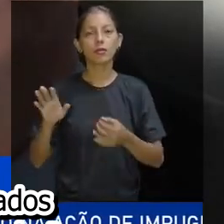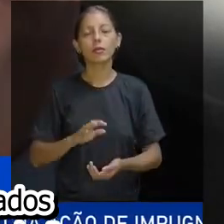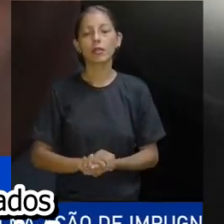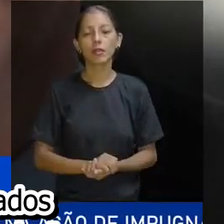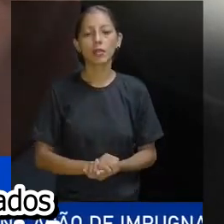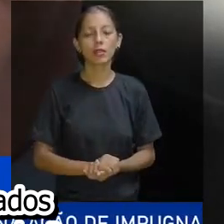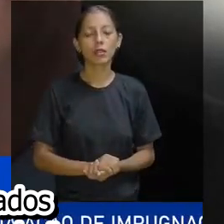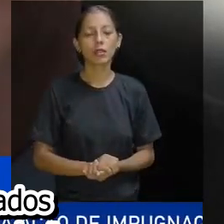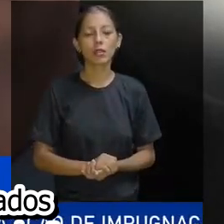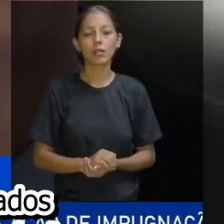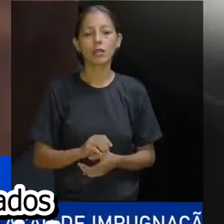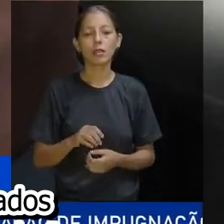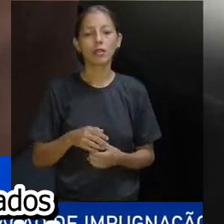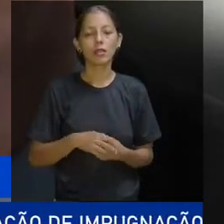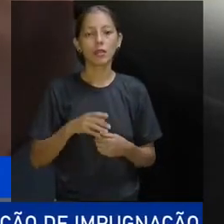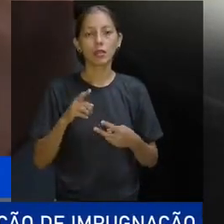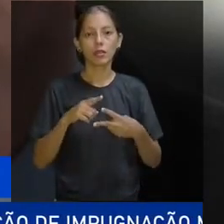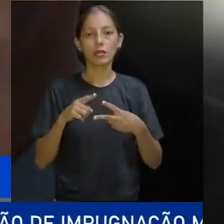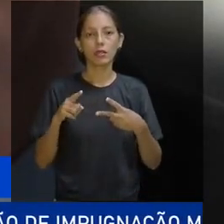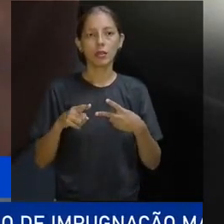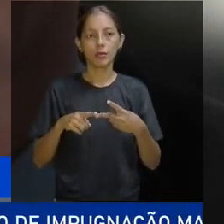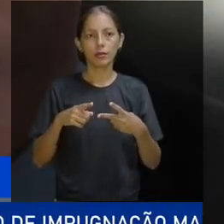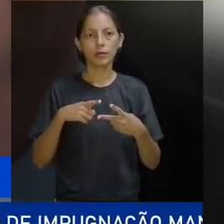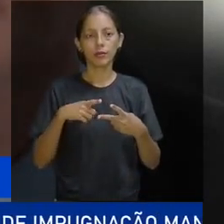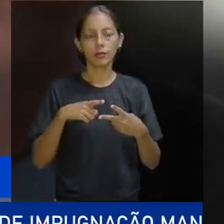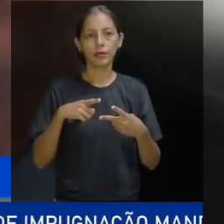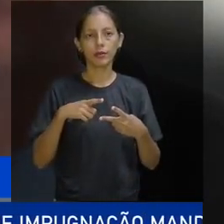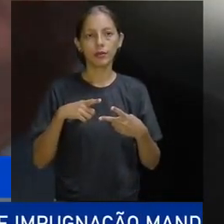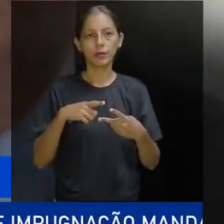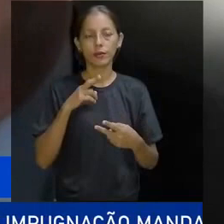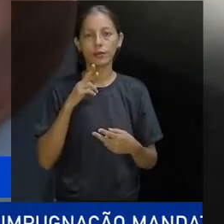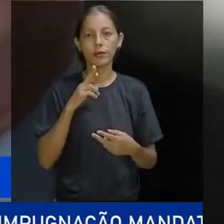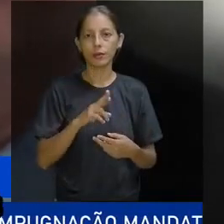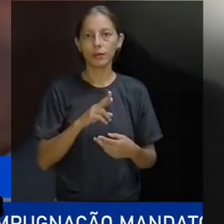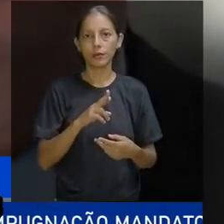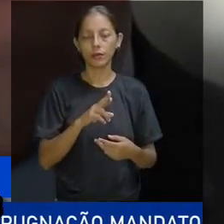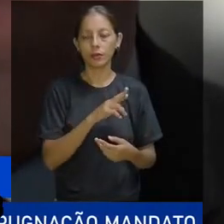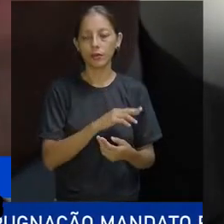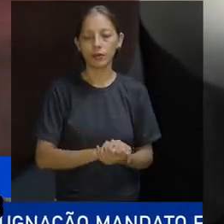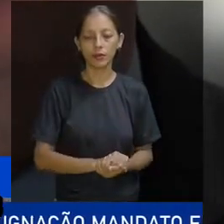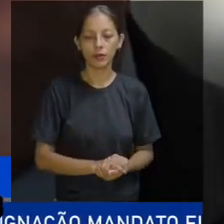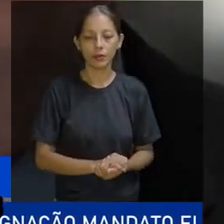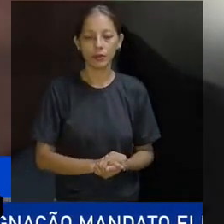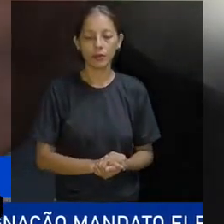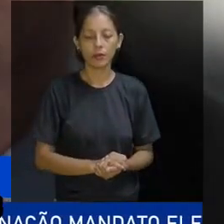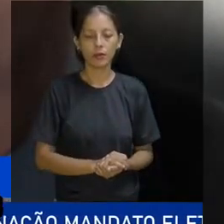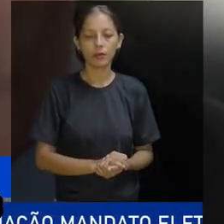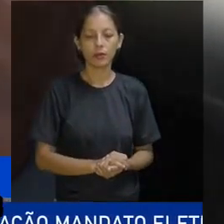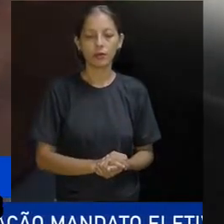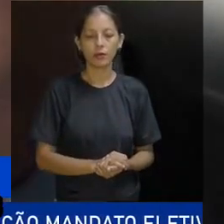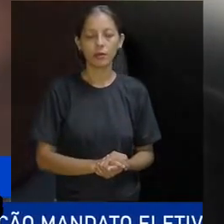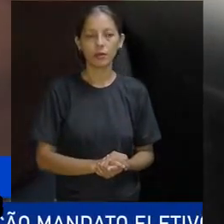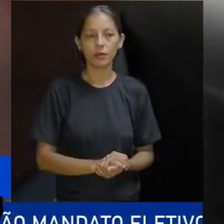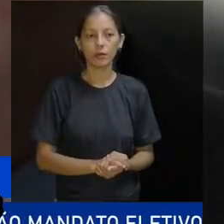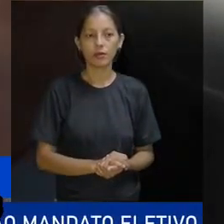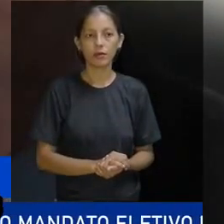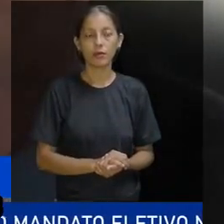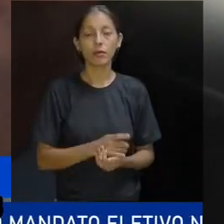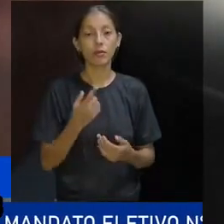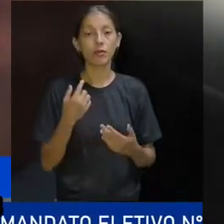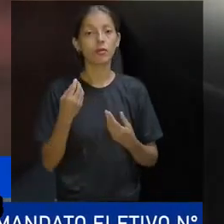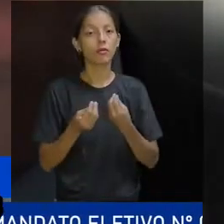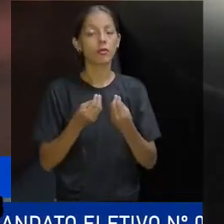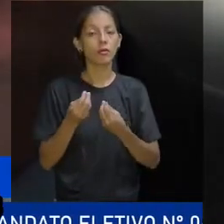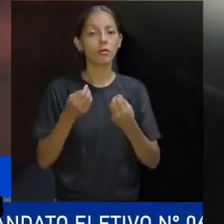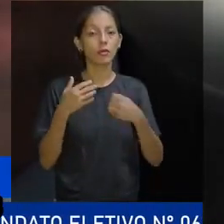Barroso, Eurípides Gomes de Macedo Júnior e o Solidariedade responderam. O réu Raifran Macedo Barroso sustentou as seguintes